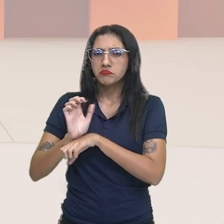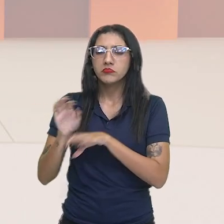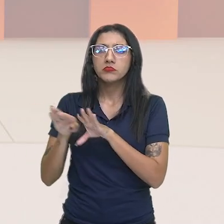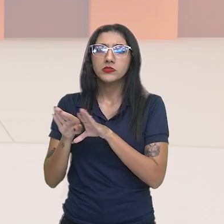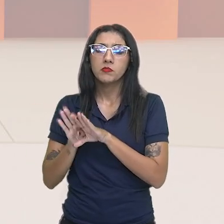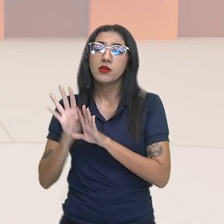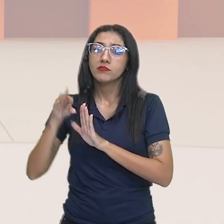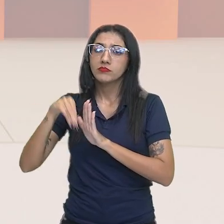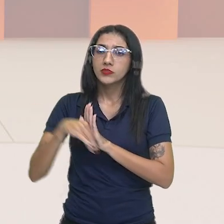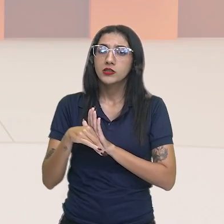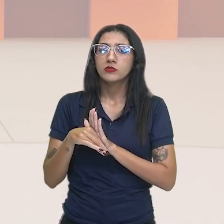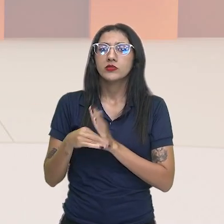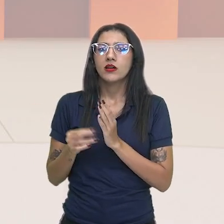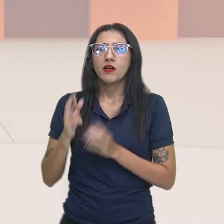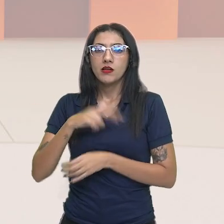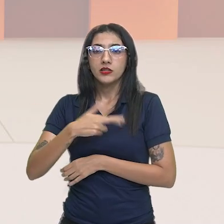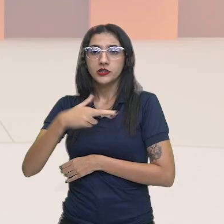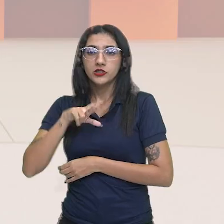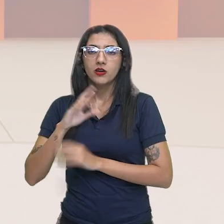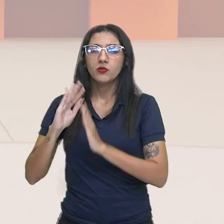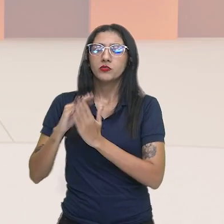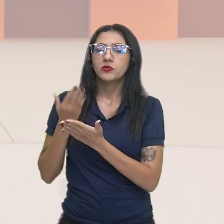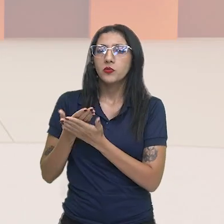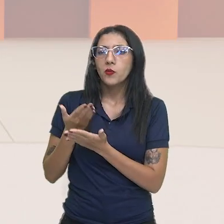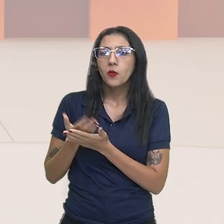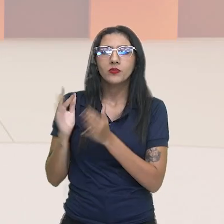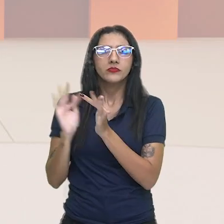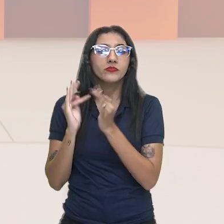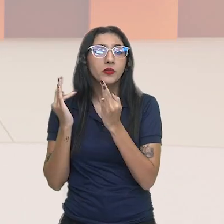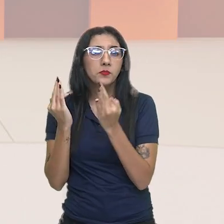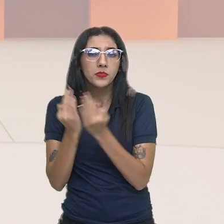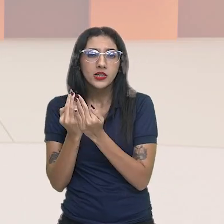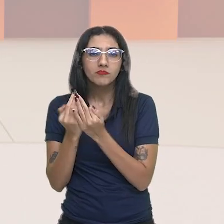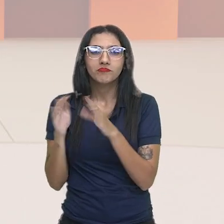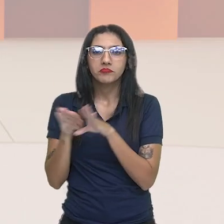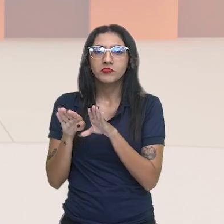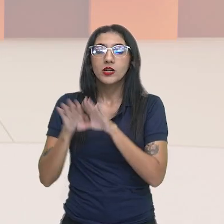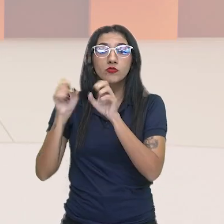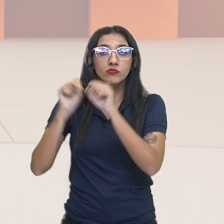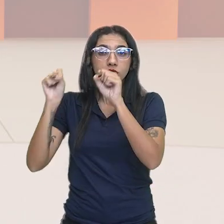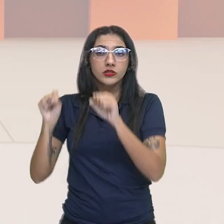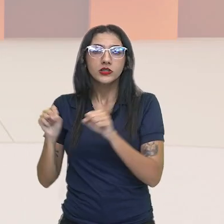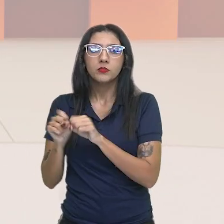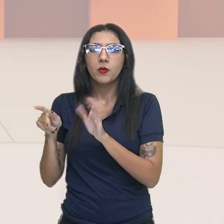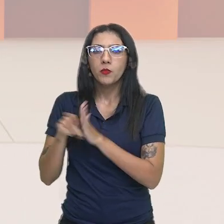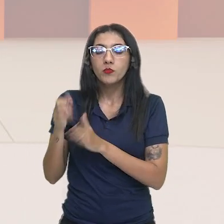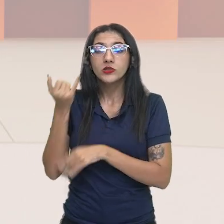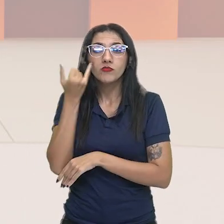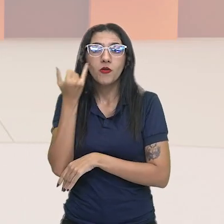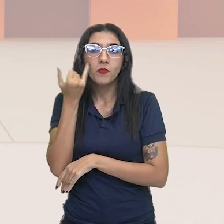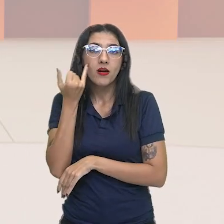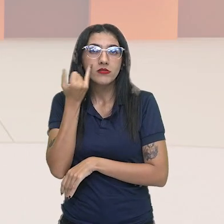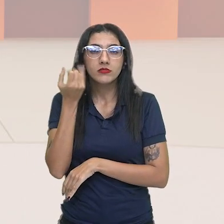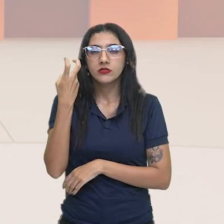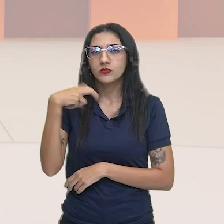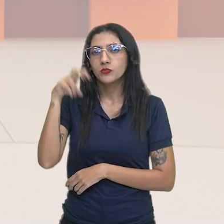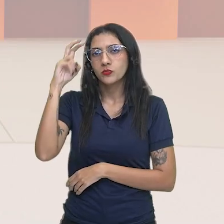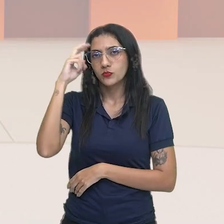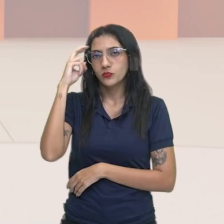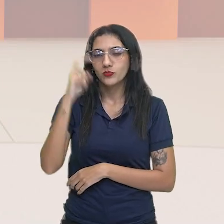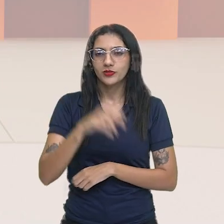presentes na religião, na escola, na família e no sistema de informação e na